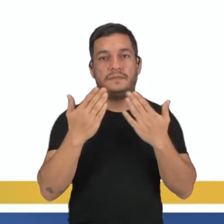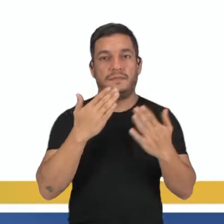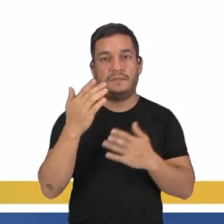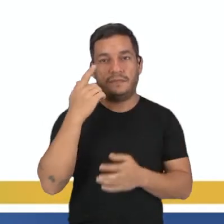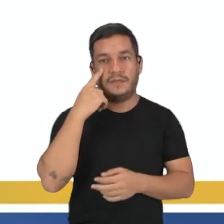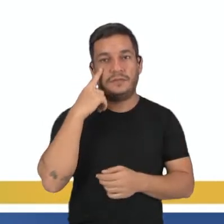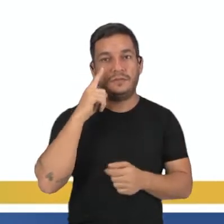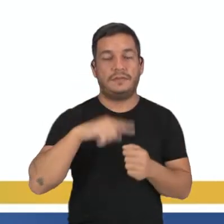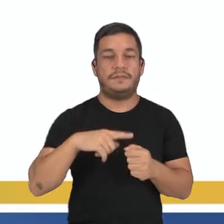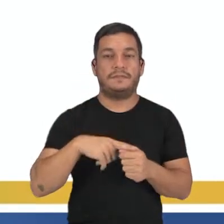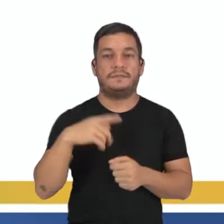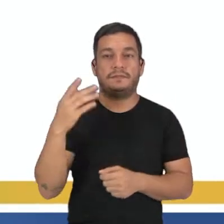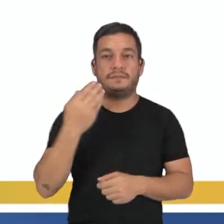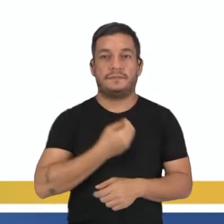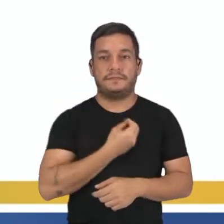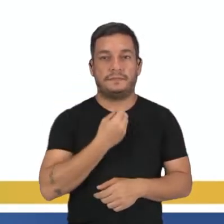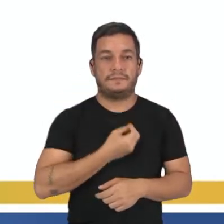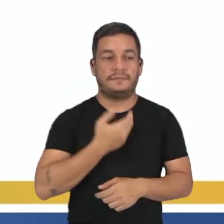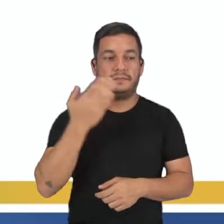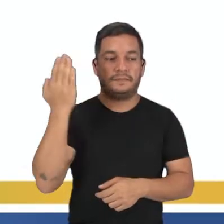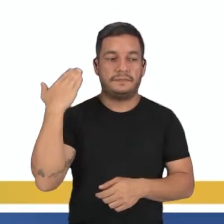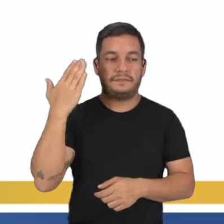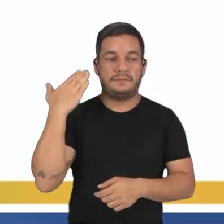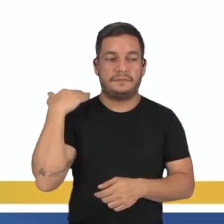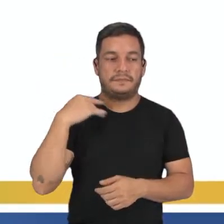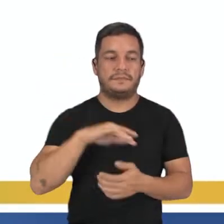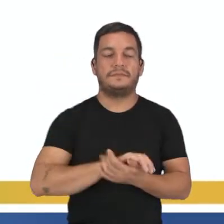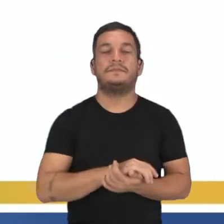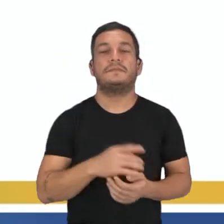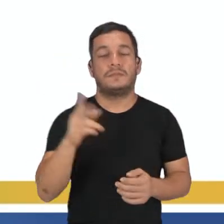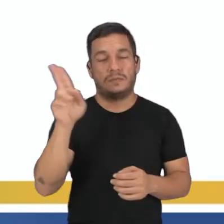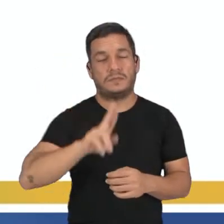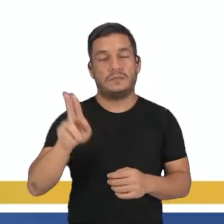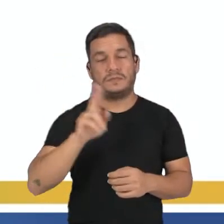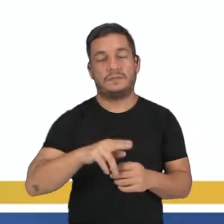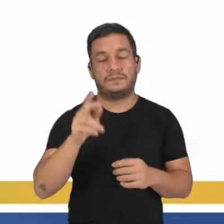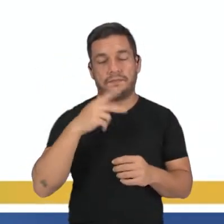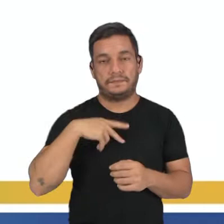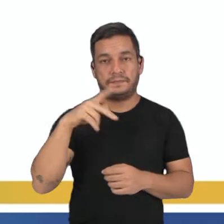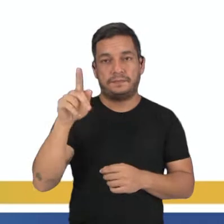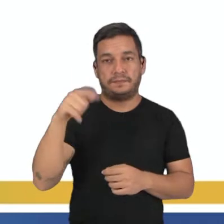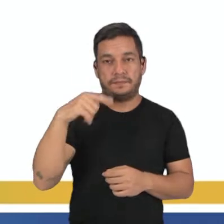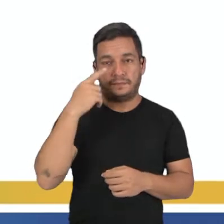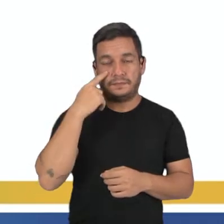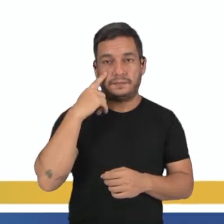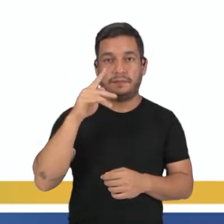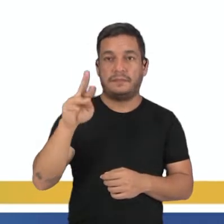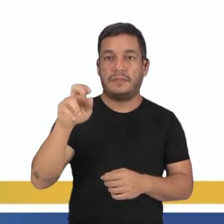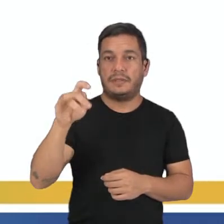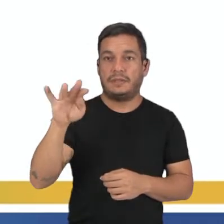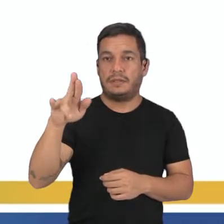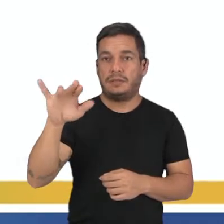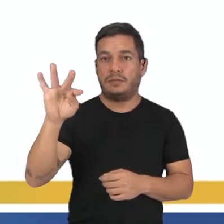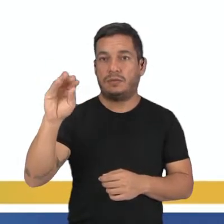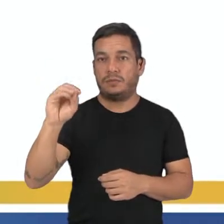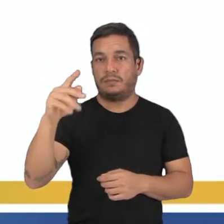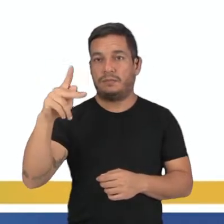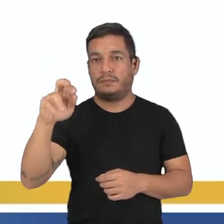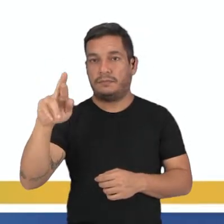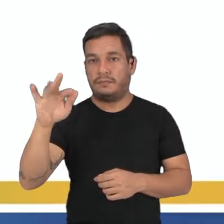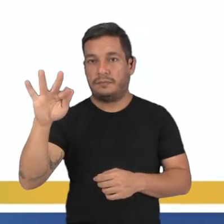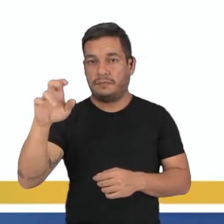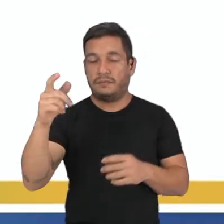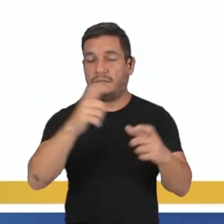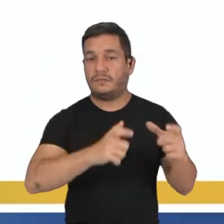passado e o presente usa-se verbos no Pretérito Perfeito e Imperfeito refere-se a objectos